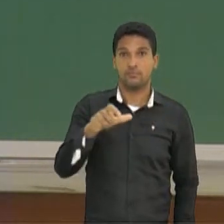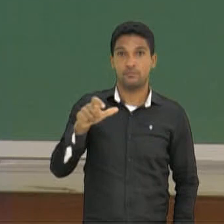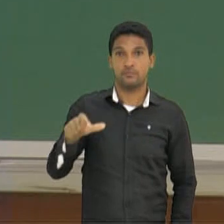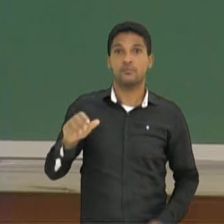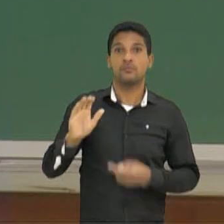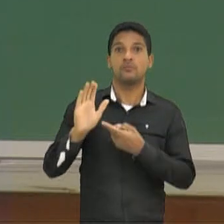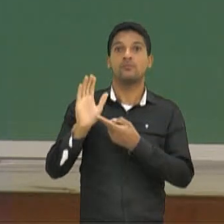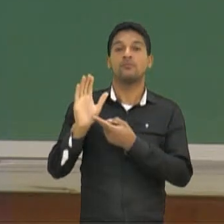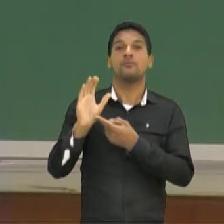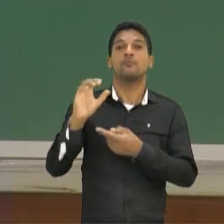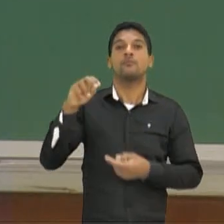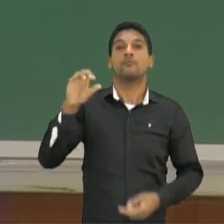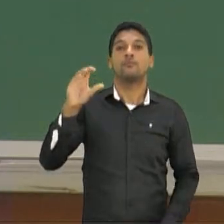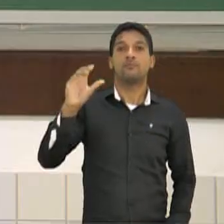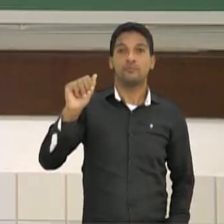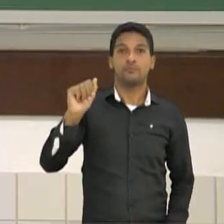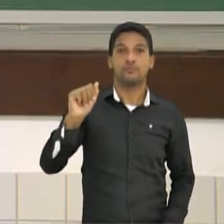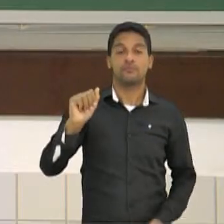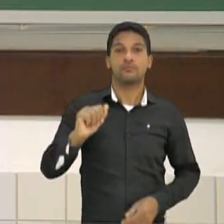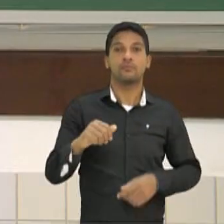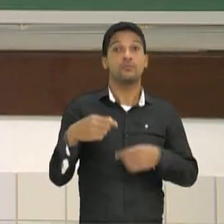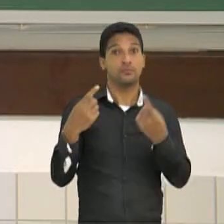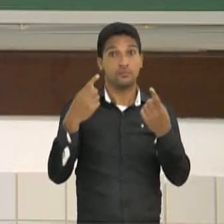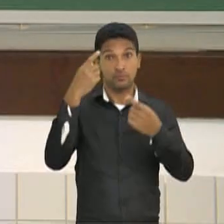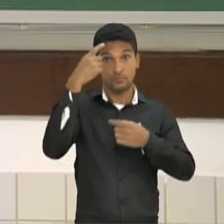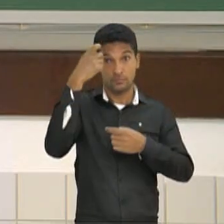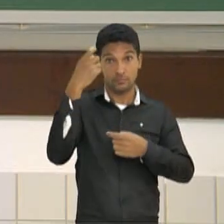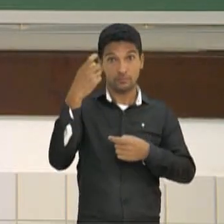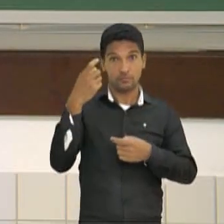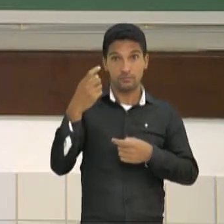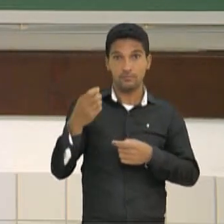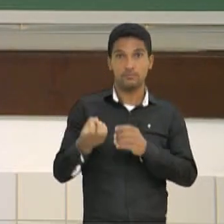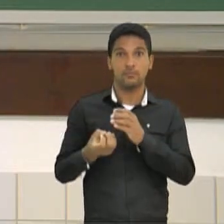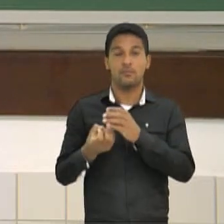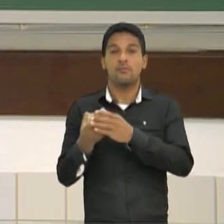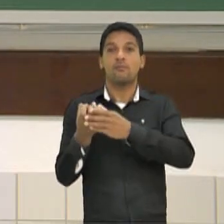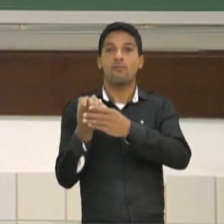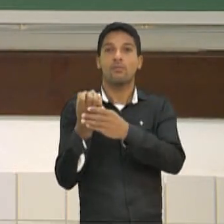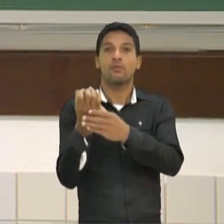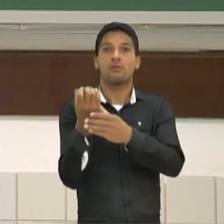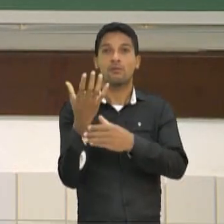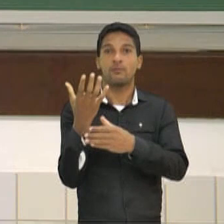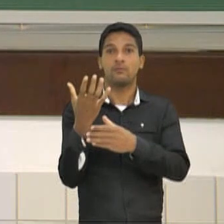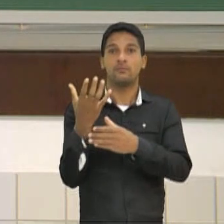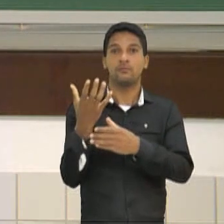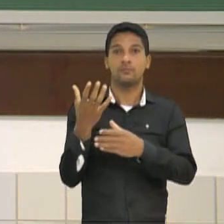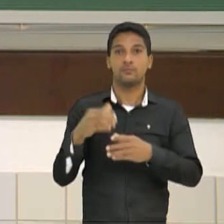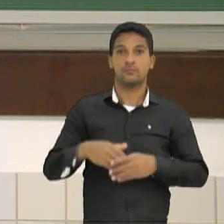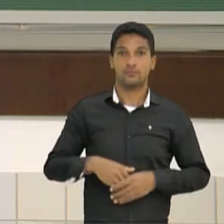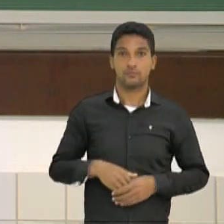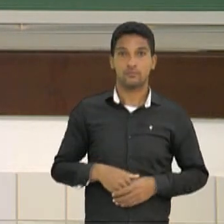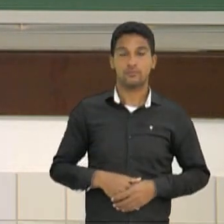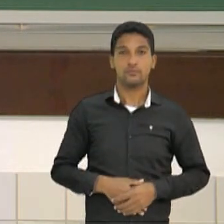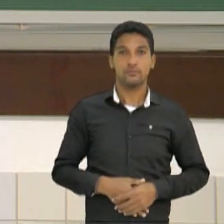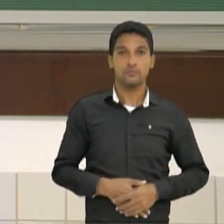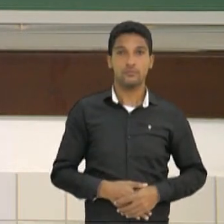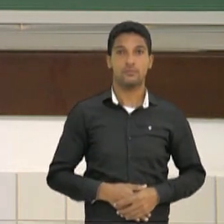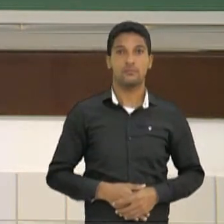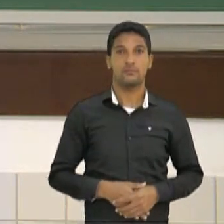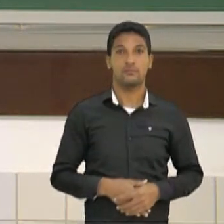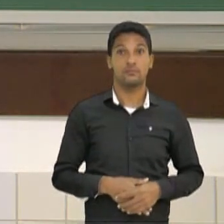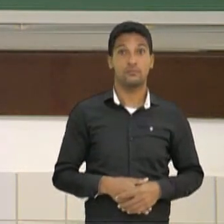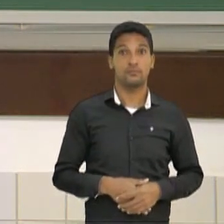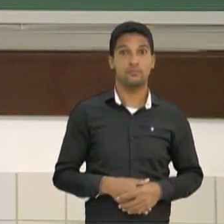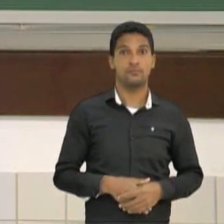problema de atuação. Então, justamente é essa a ideia. Cria um problema, dá esse problema para os atores, né, que vão ser, para os praticantes,